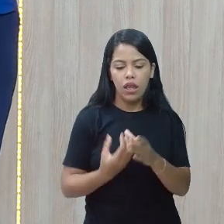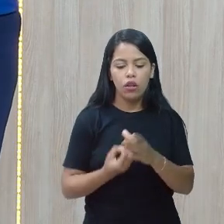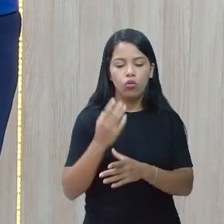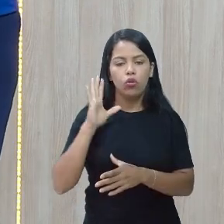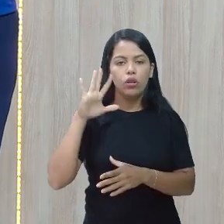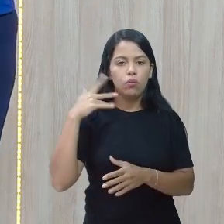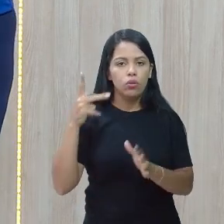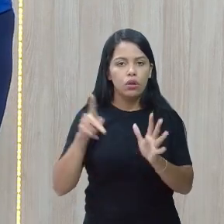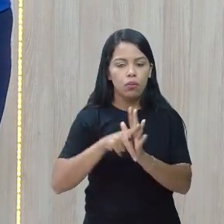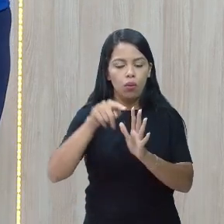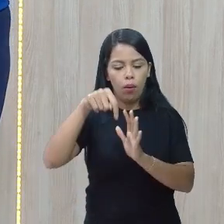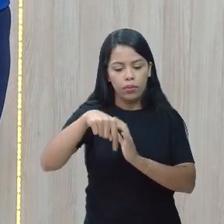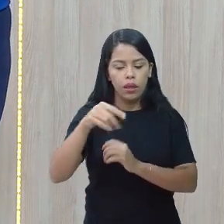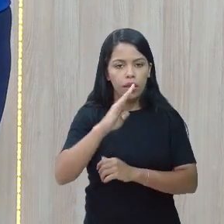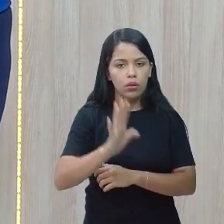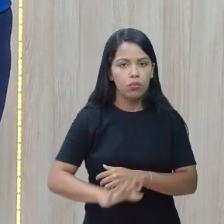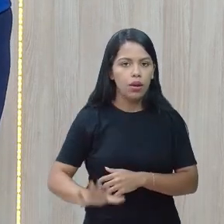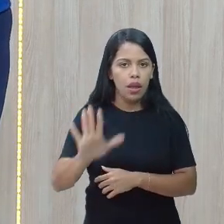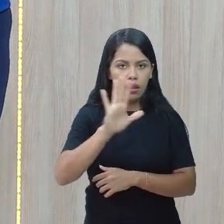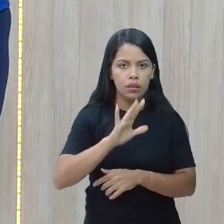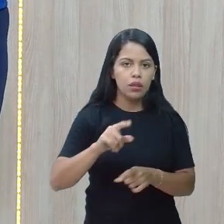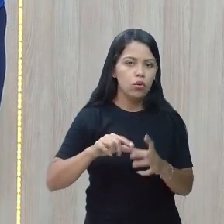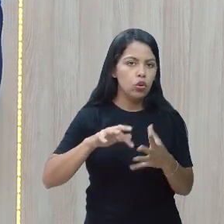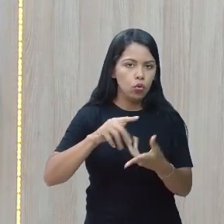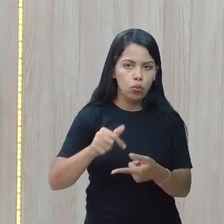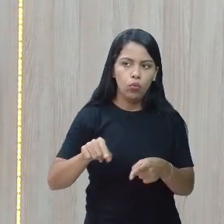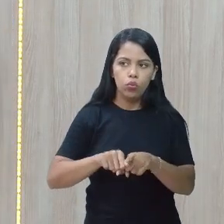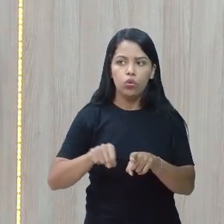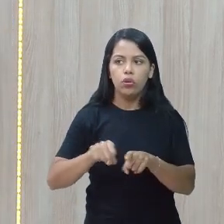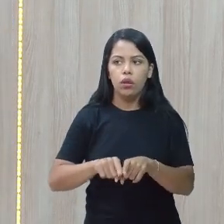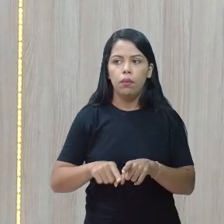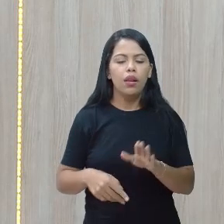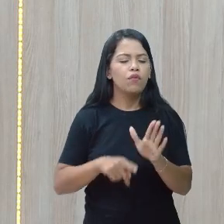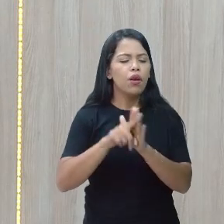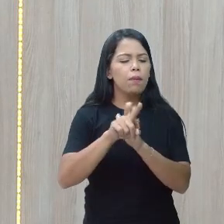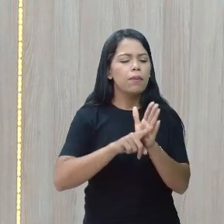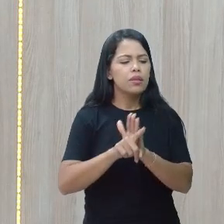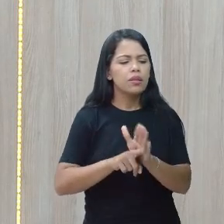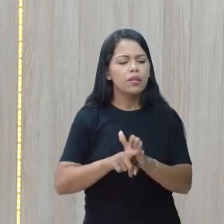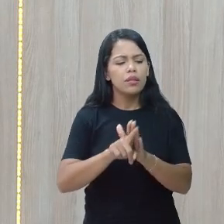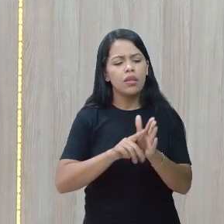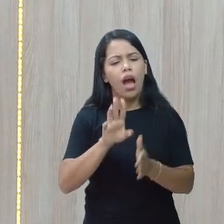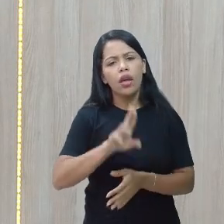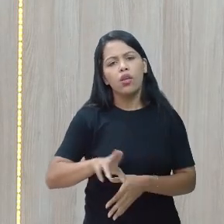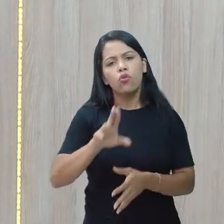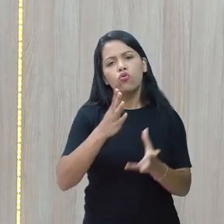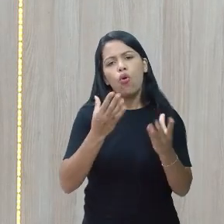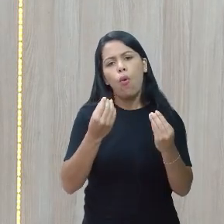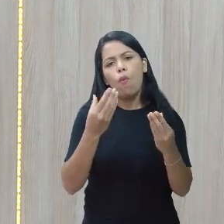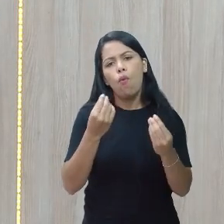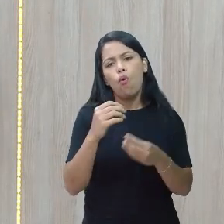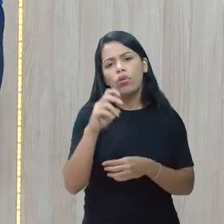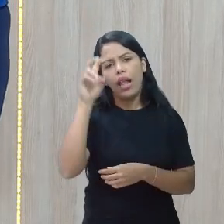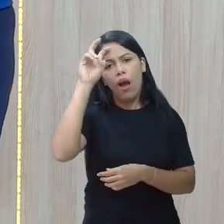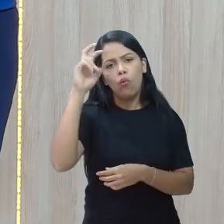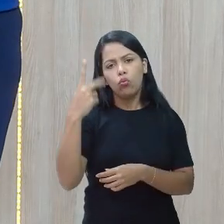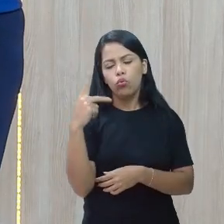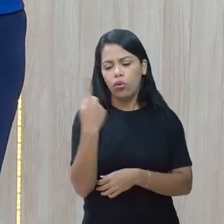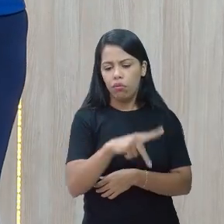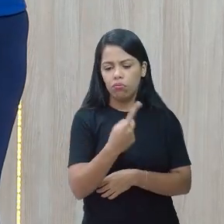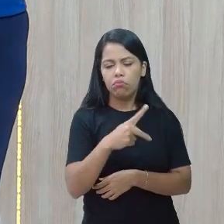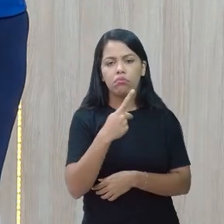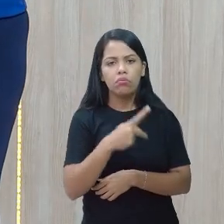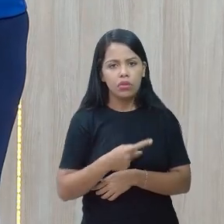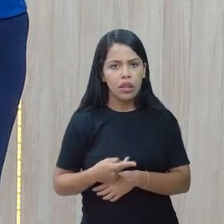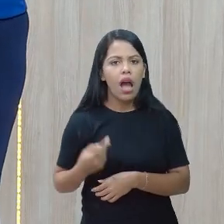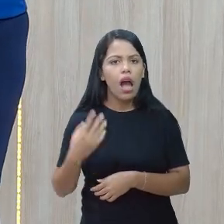foi pesquisar também e ele utilizou muito da cultura indígena em suas músicas. Hoje, a